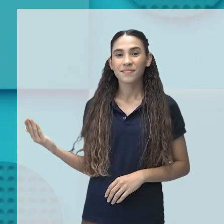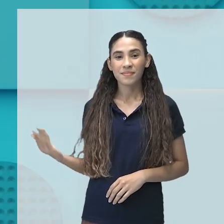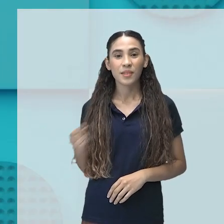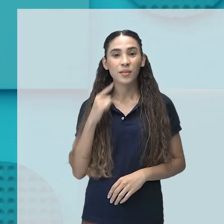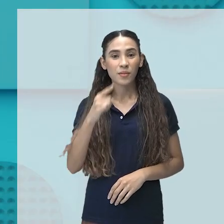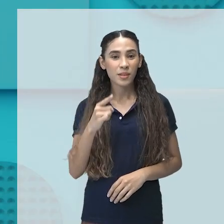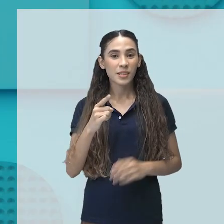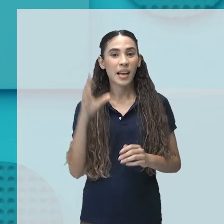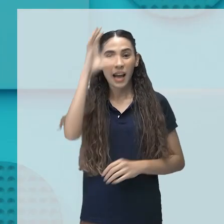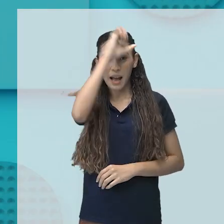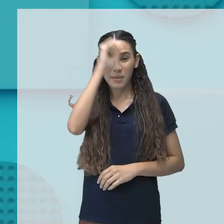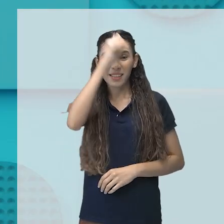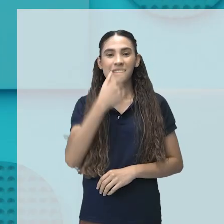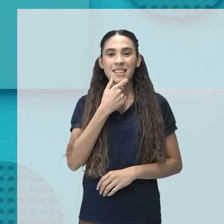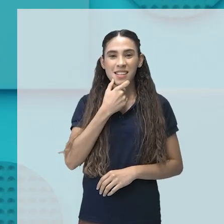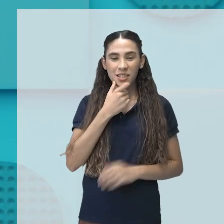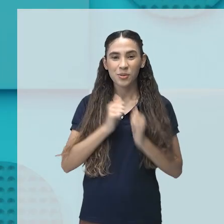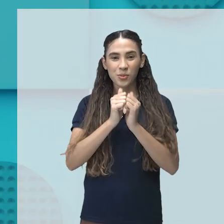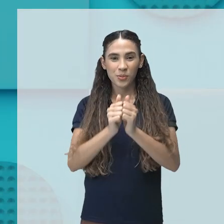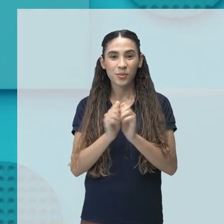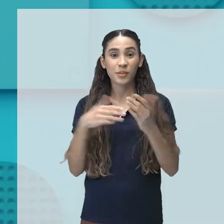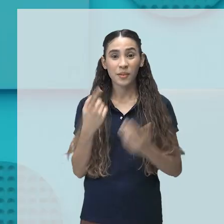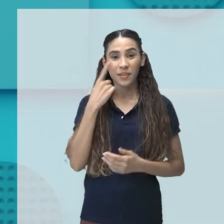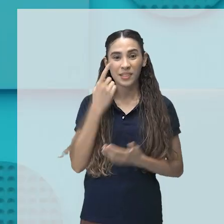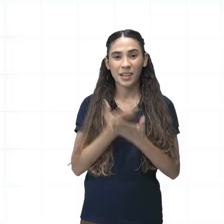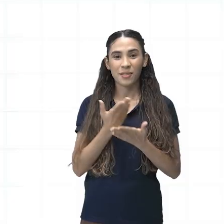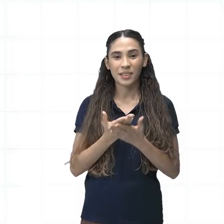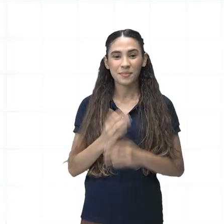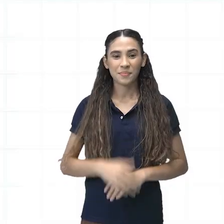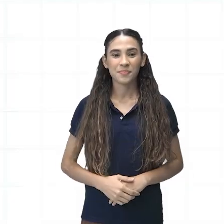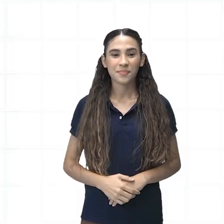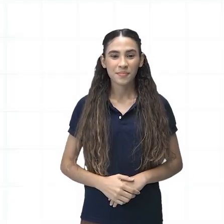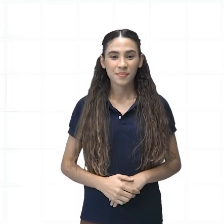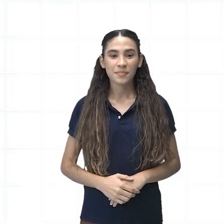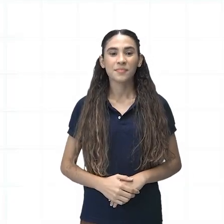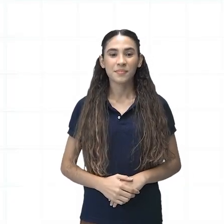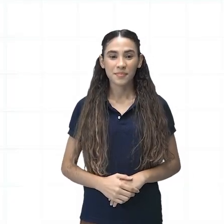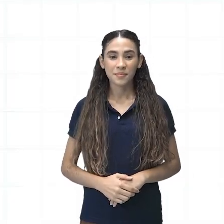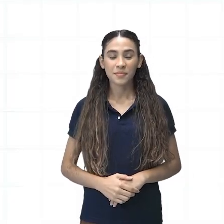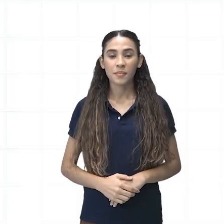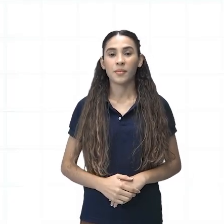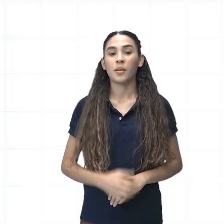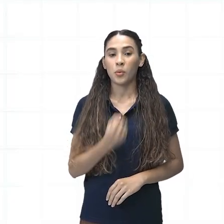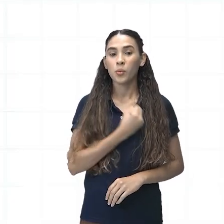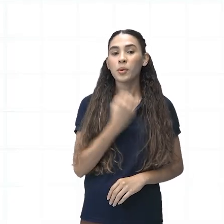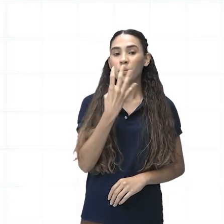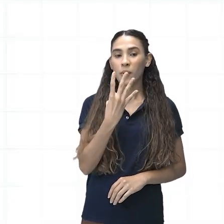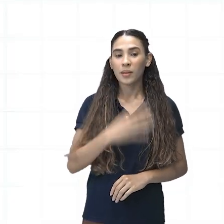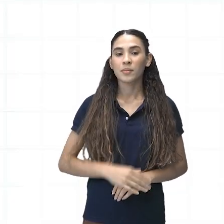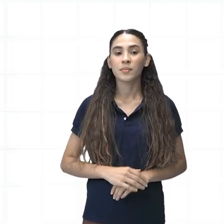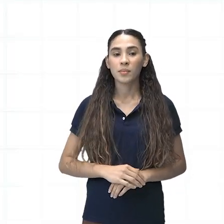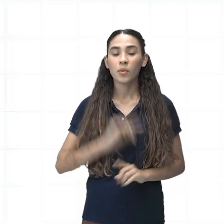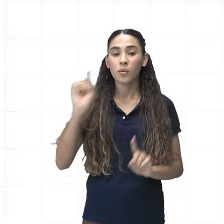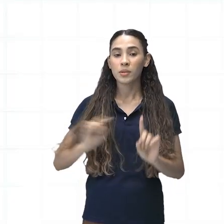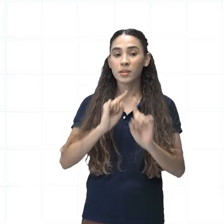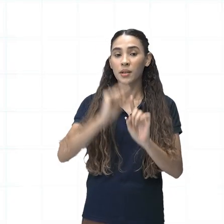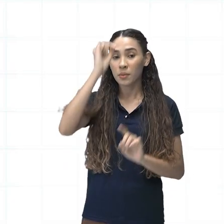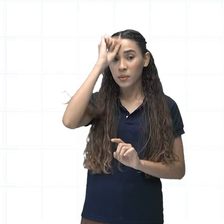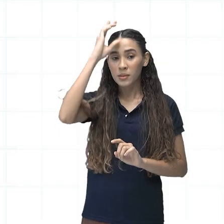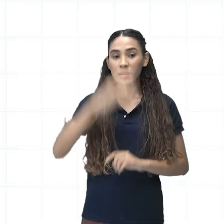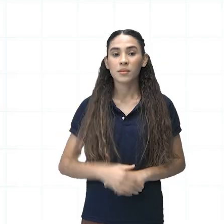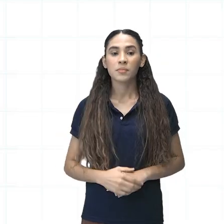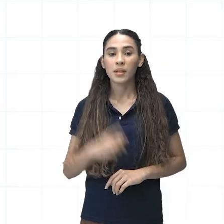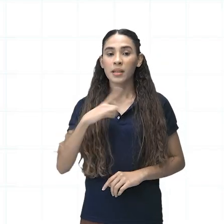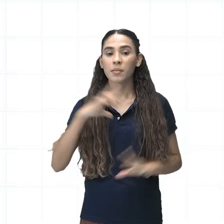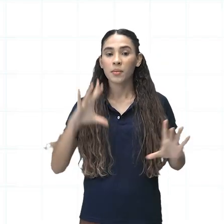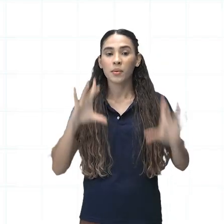e vocês vão aprender inglês comigo. Confiram a aula. É a aula 4, o objeto de